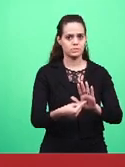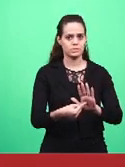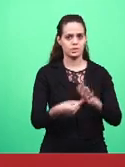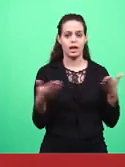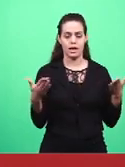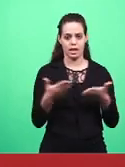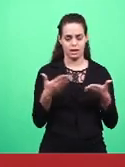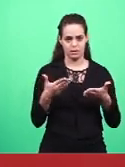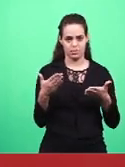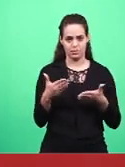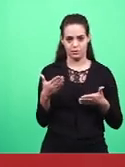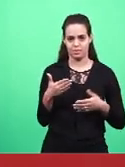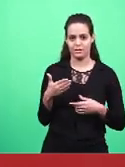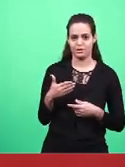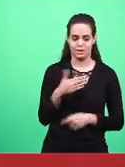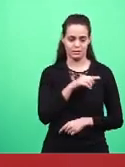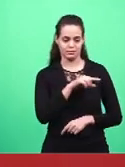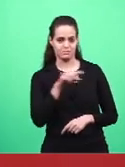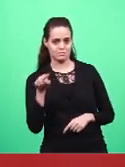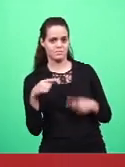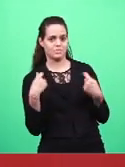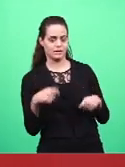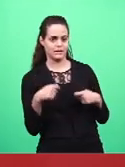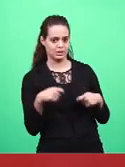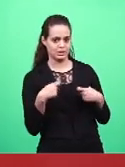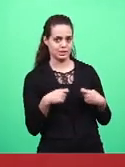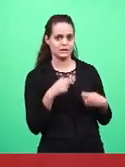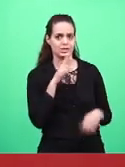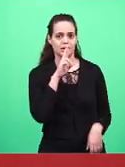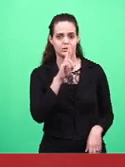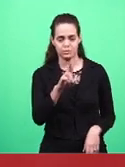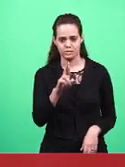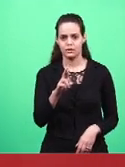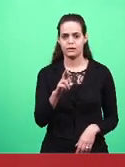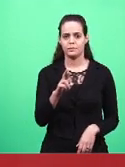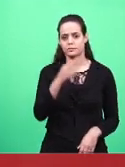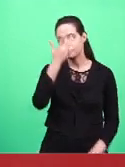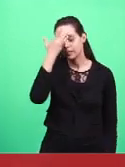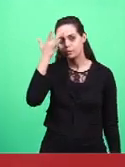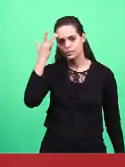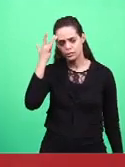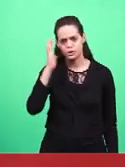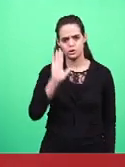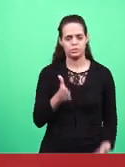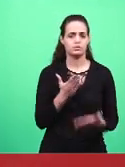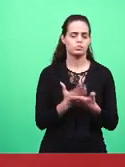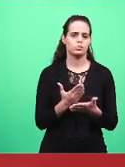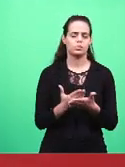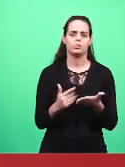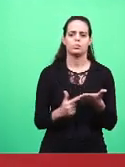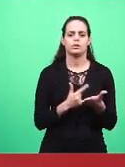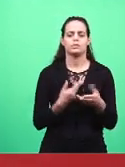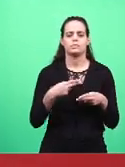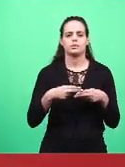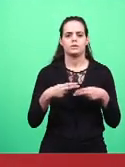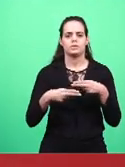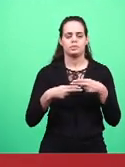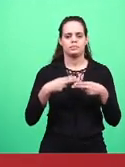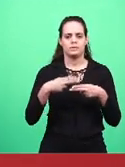a igreja. Hoje nós vivemos os resultados dessa profecia. Portanto, cultural.